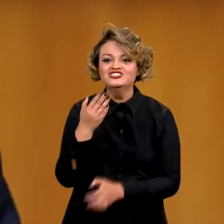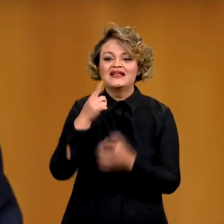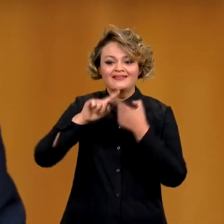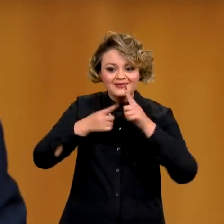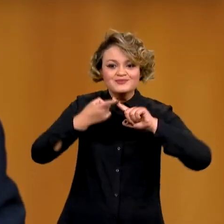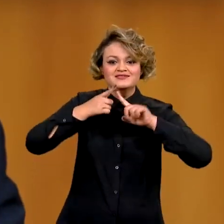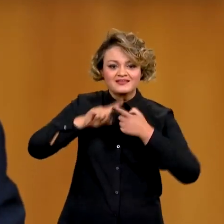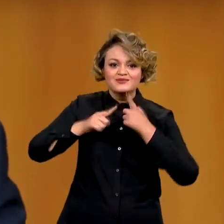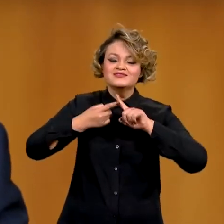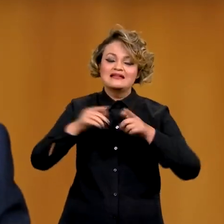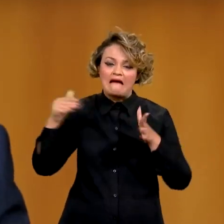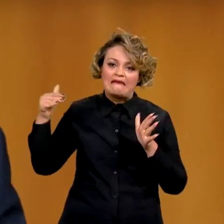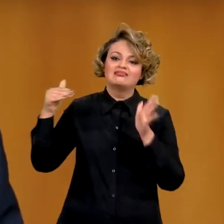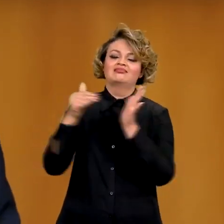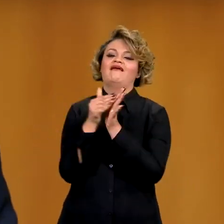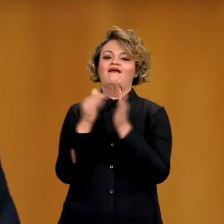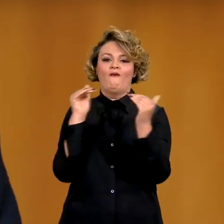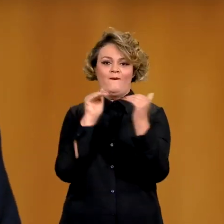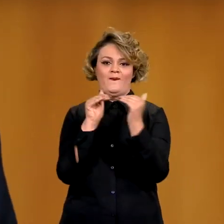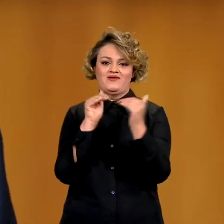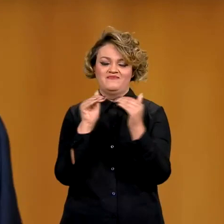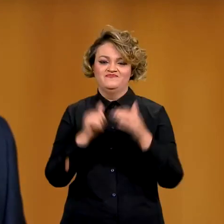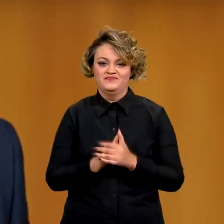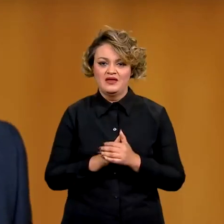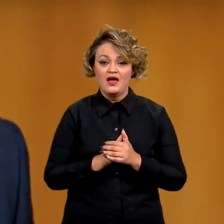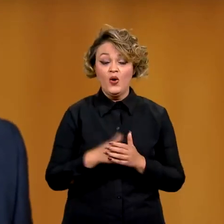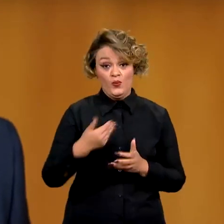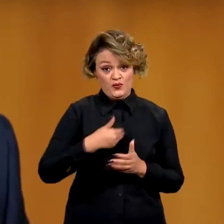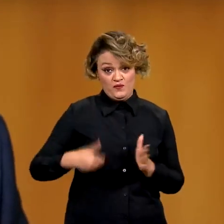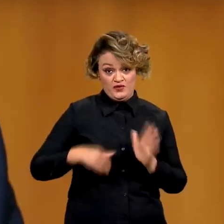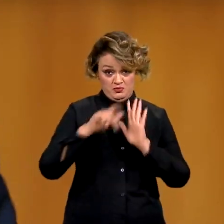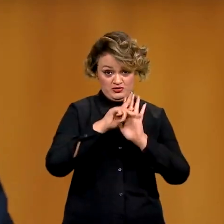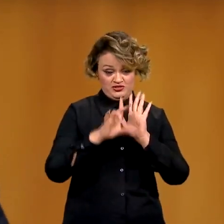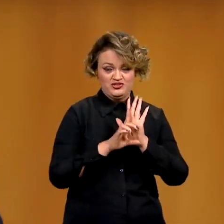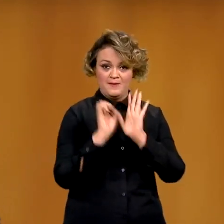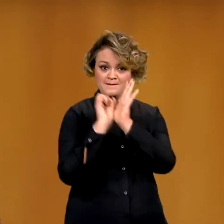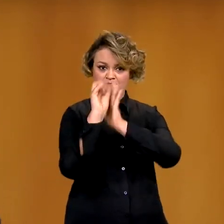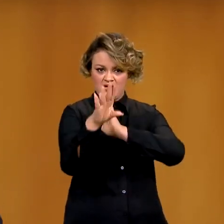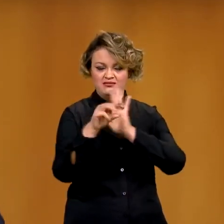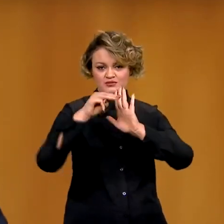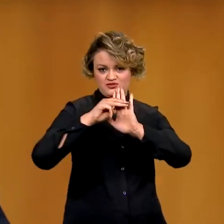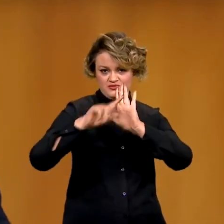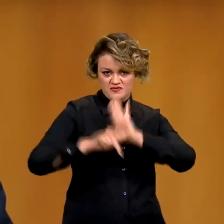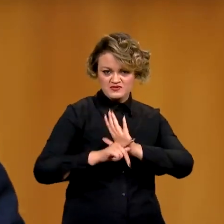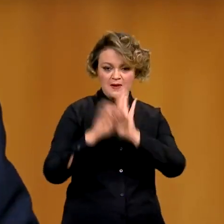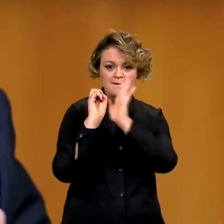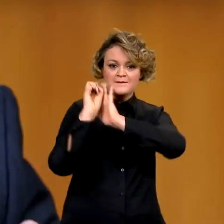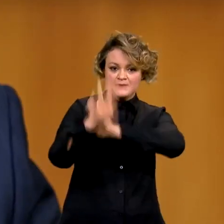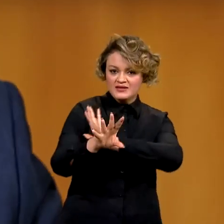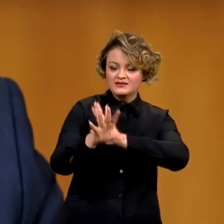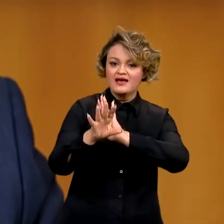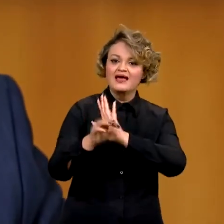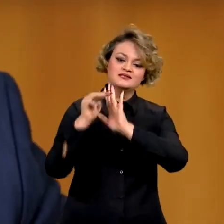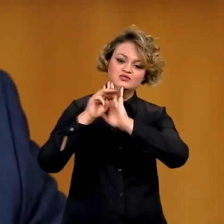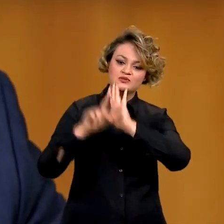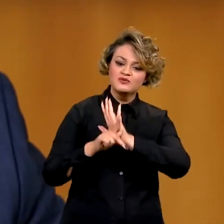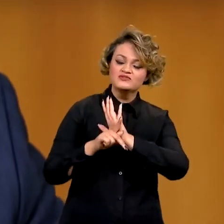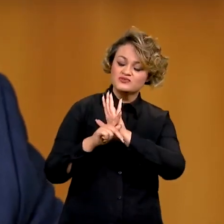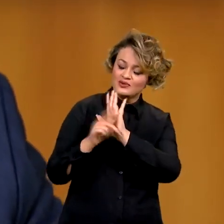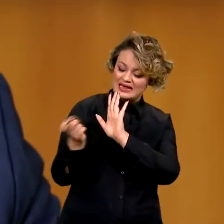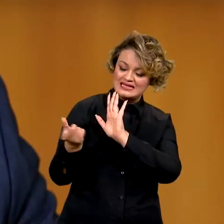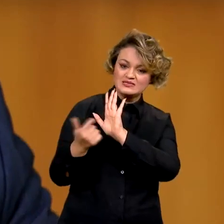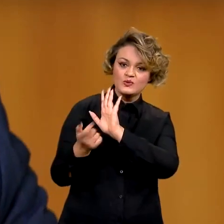negociação quando o governo manda um projeto de lei pro Congresso Nacional é uma Medida Provisória até a medida provisória